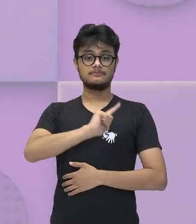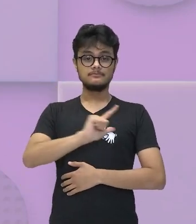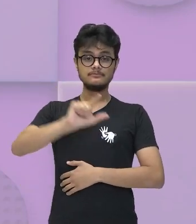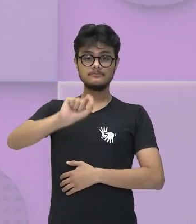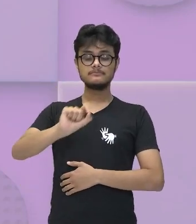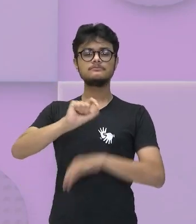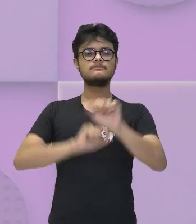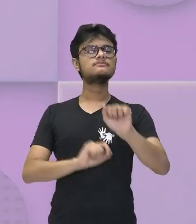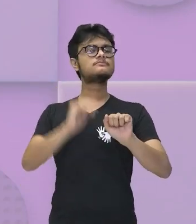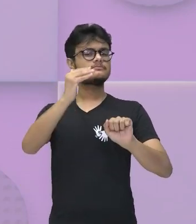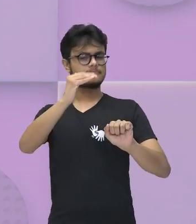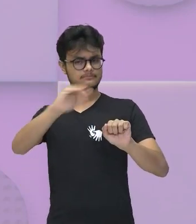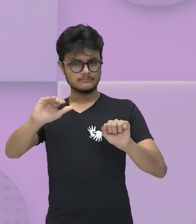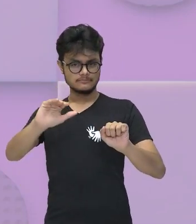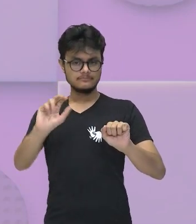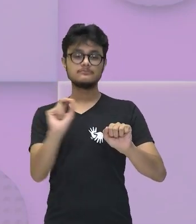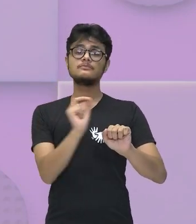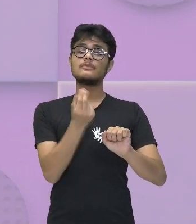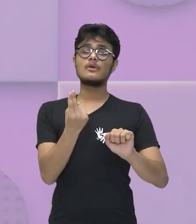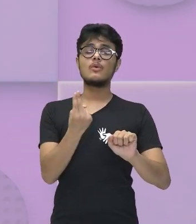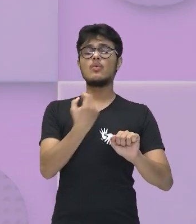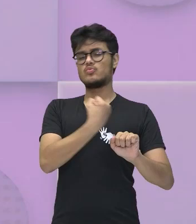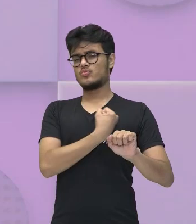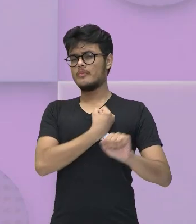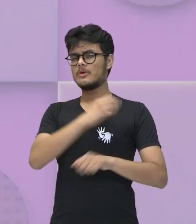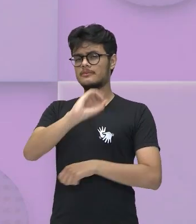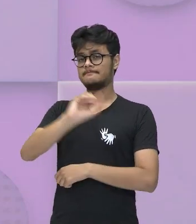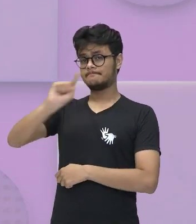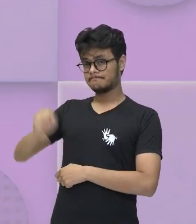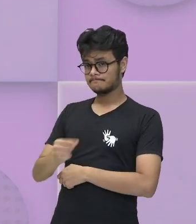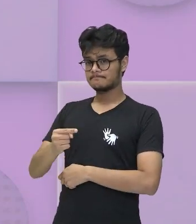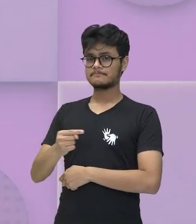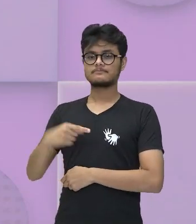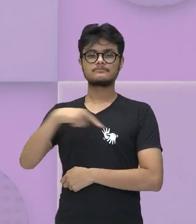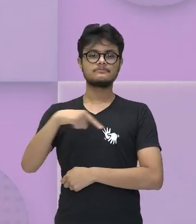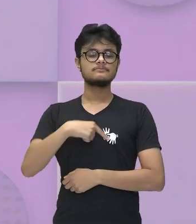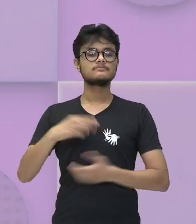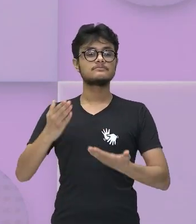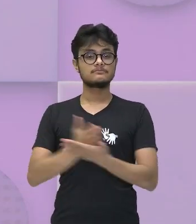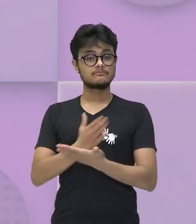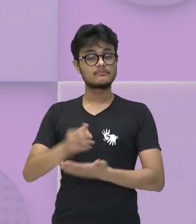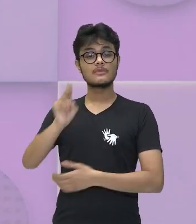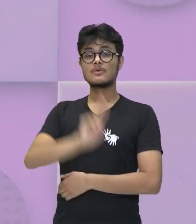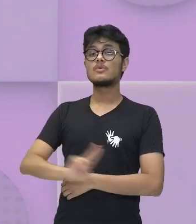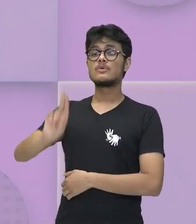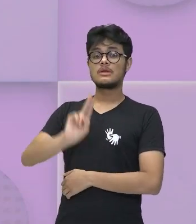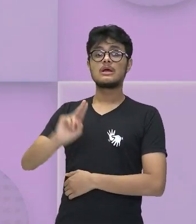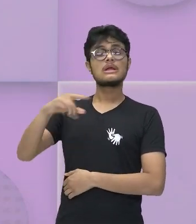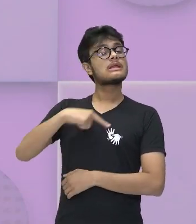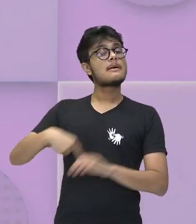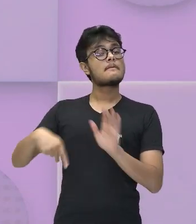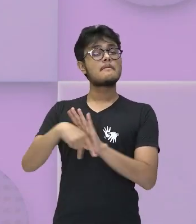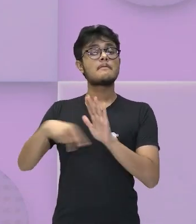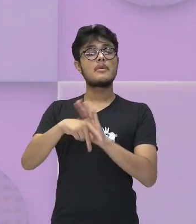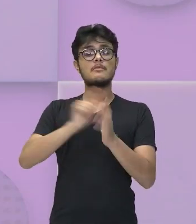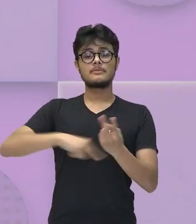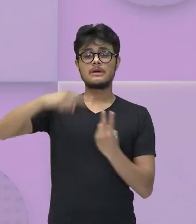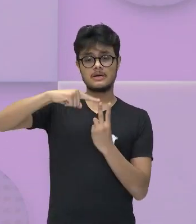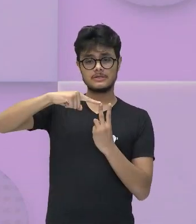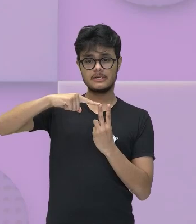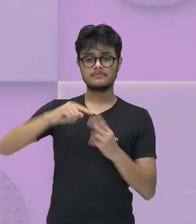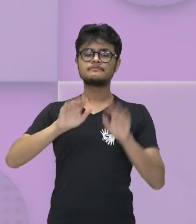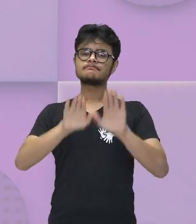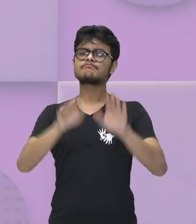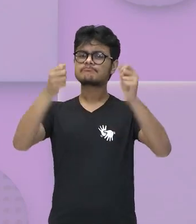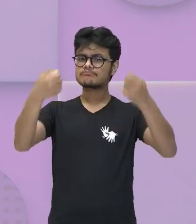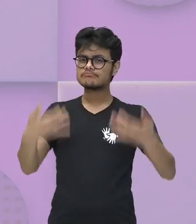uma fração ou um número decimal, né? Nós podemos escrever ele como um radical. Então, vamos trabalhar hoje